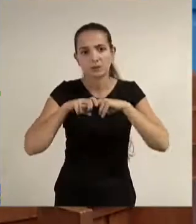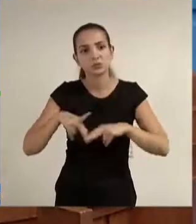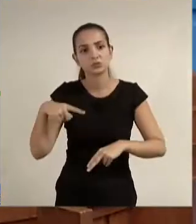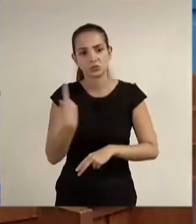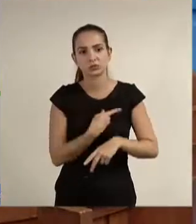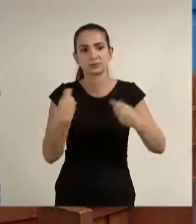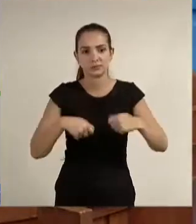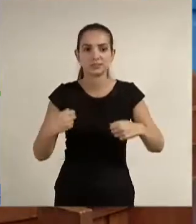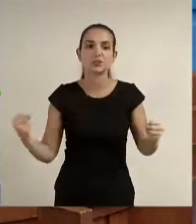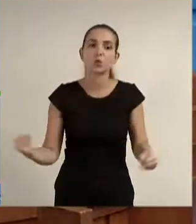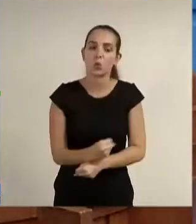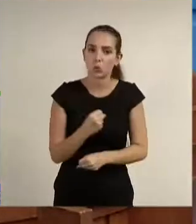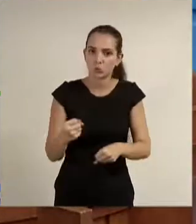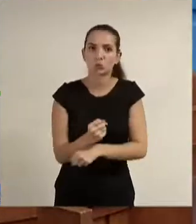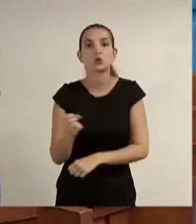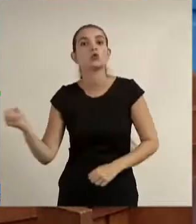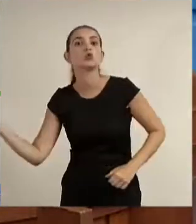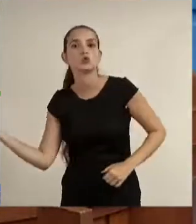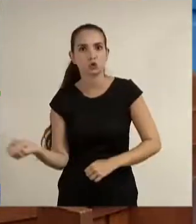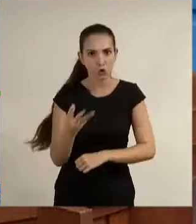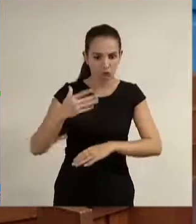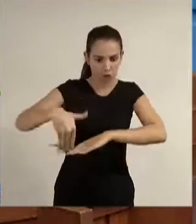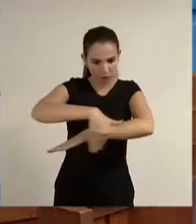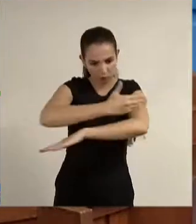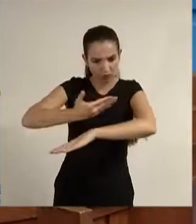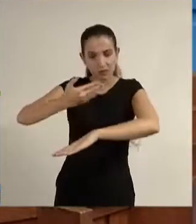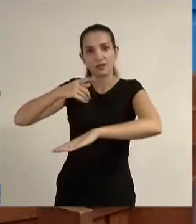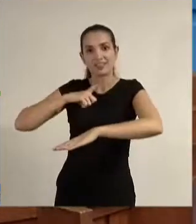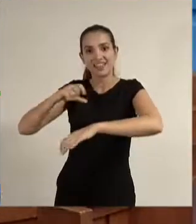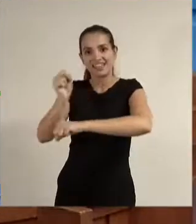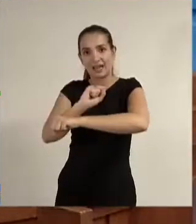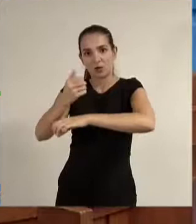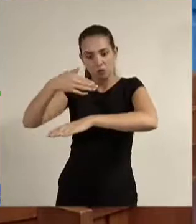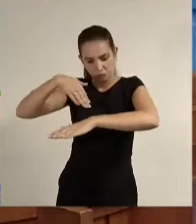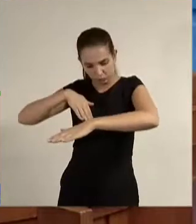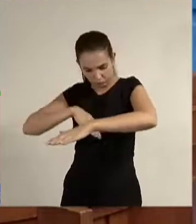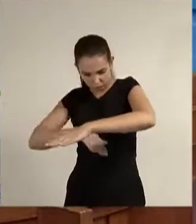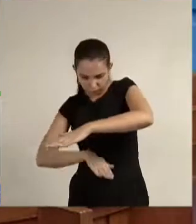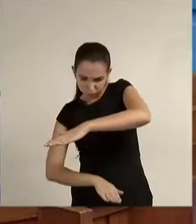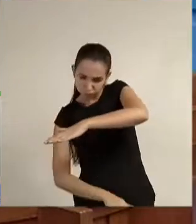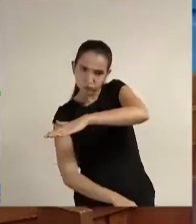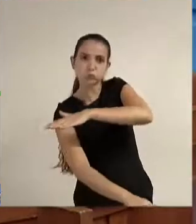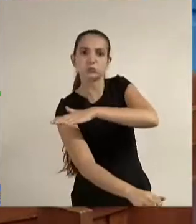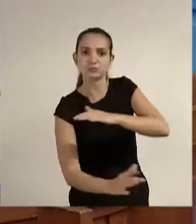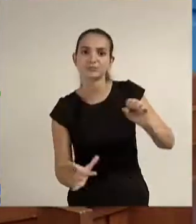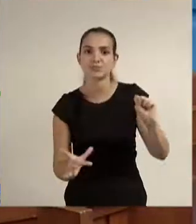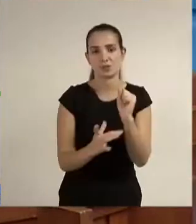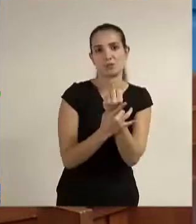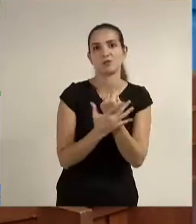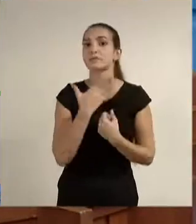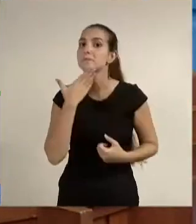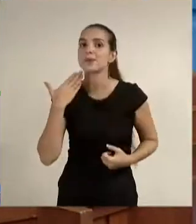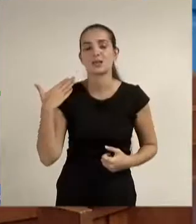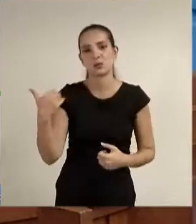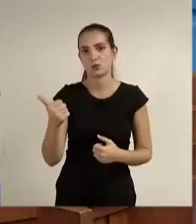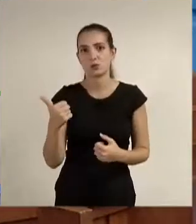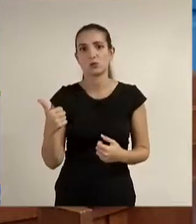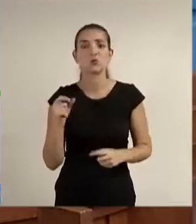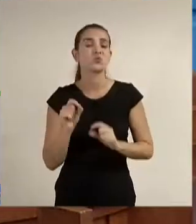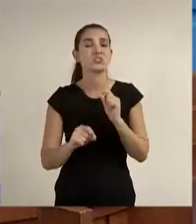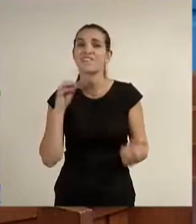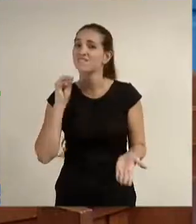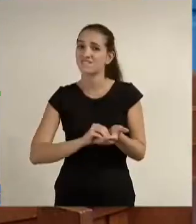precavemos agora, vamos nos prevenir em relação a um futuro tráfego. Porque o que eu acho é que falta muito planejamento